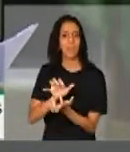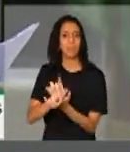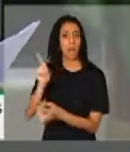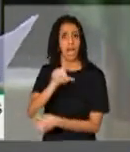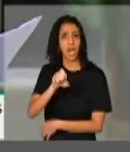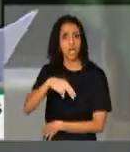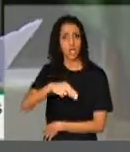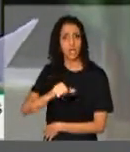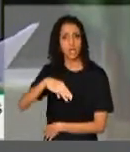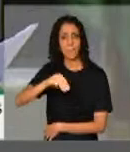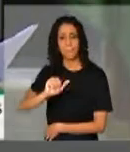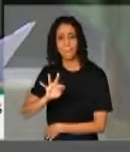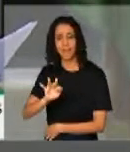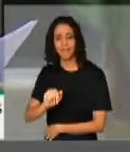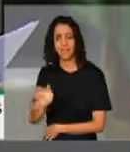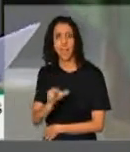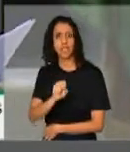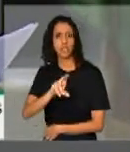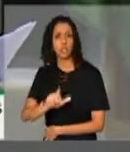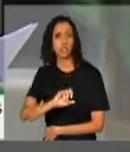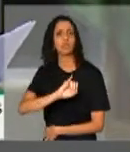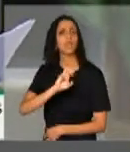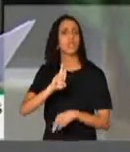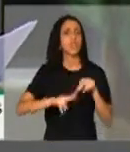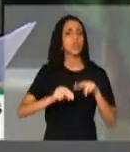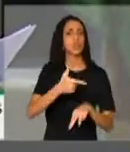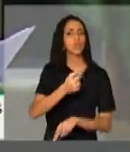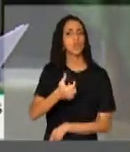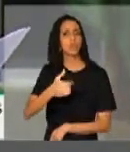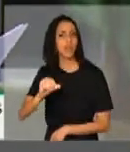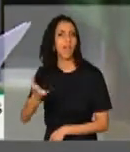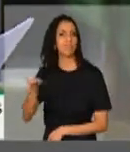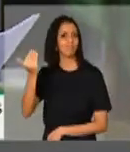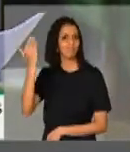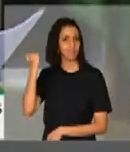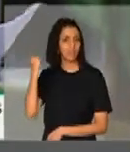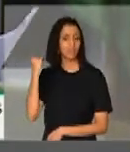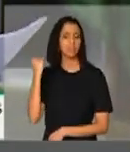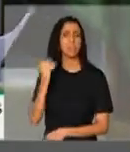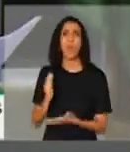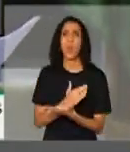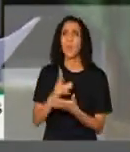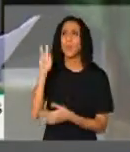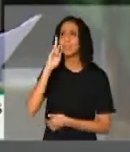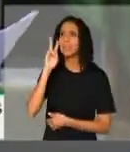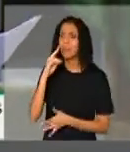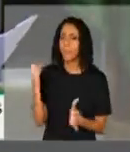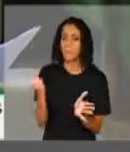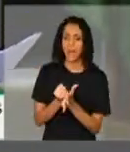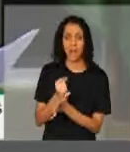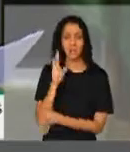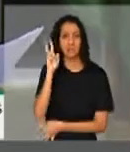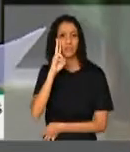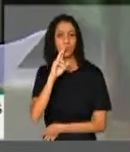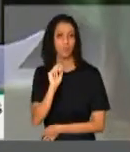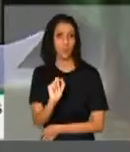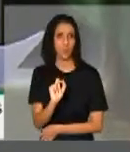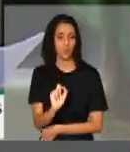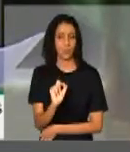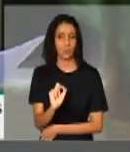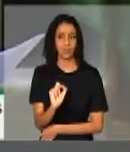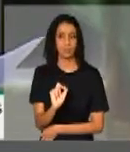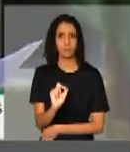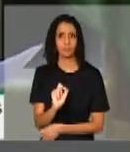como a de junho de 2010 e maio de 2017 uma das recordações mais marcante no noticiário pode luvio